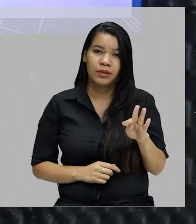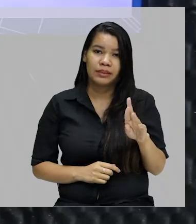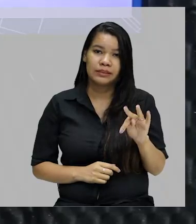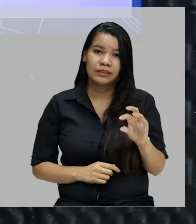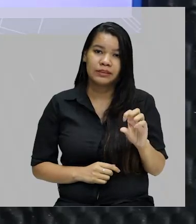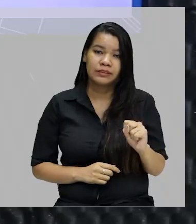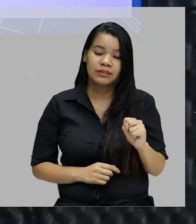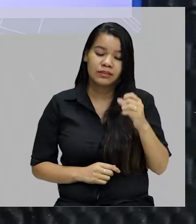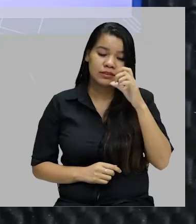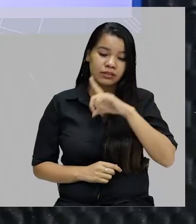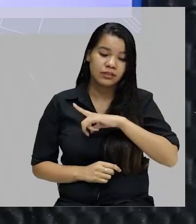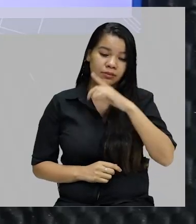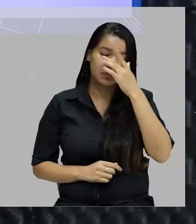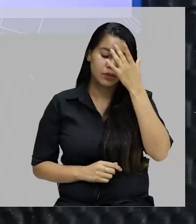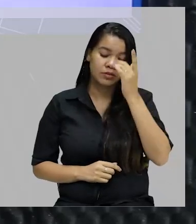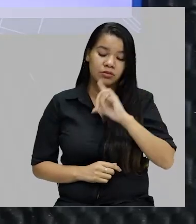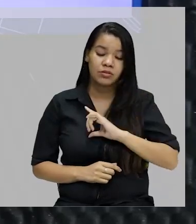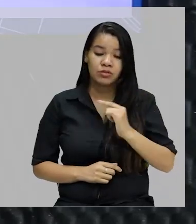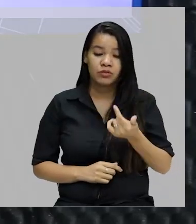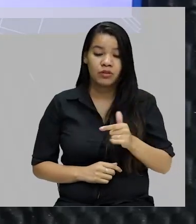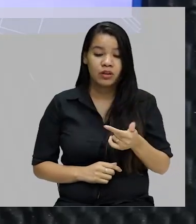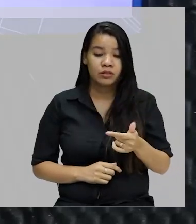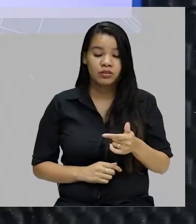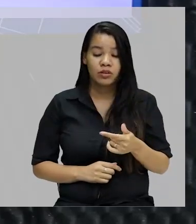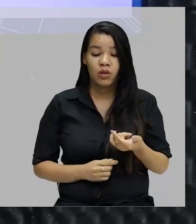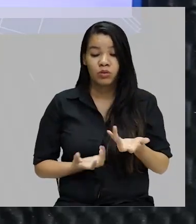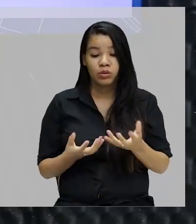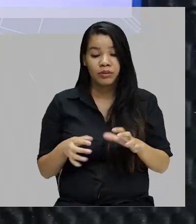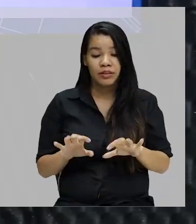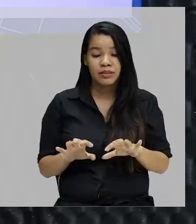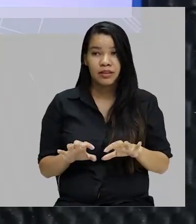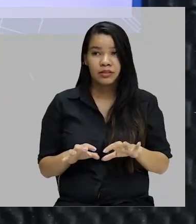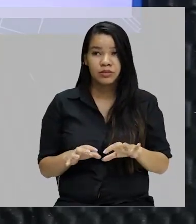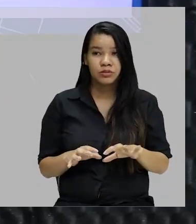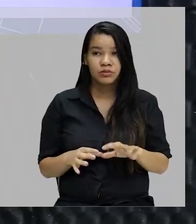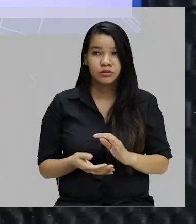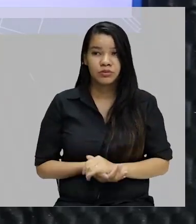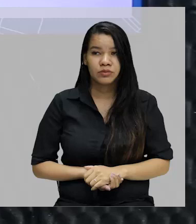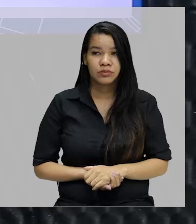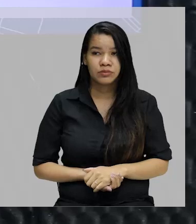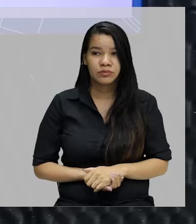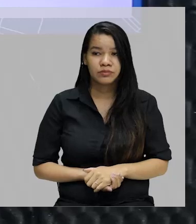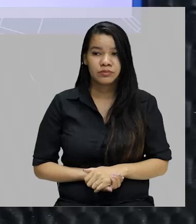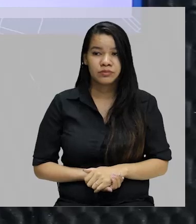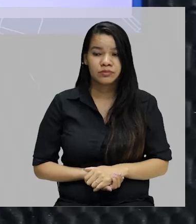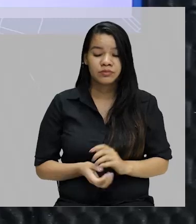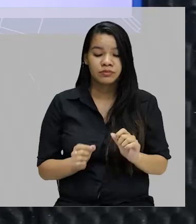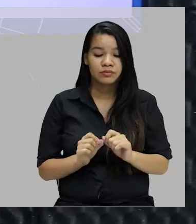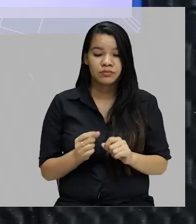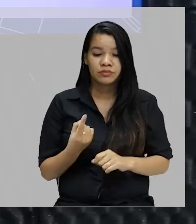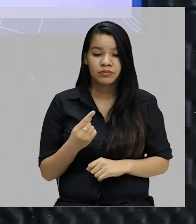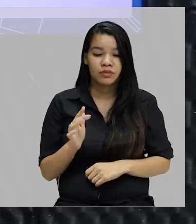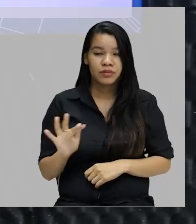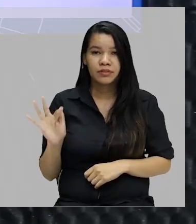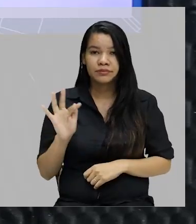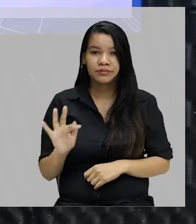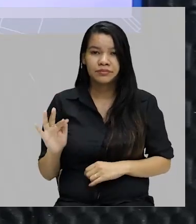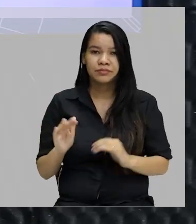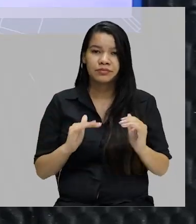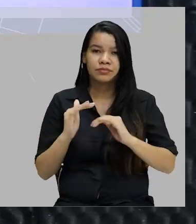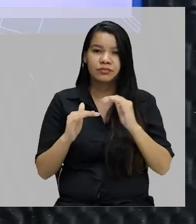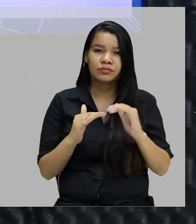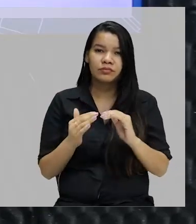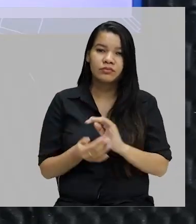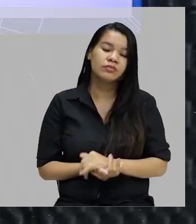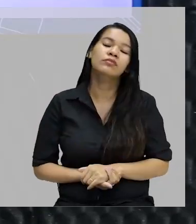que não tiveram, ou não puderam, ou não quiseram cursar uma faculdade, né? Desenvolver ou fazer